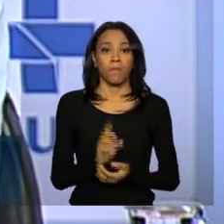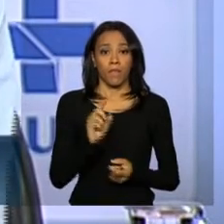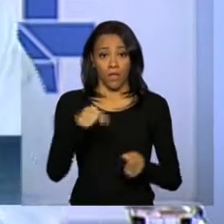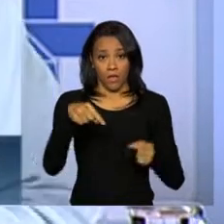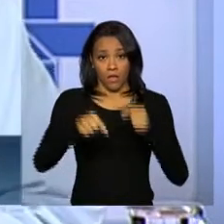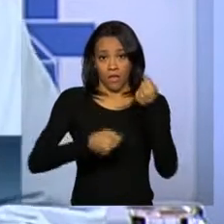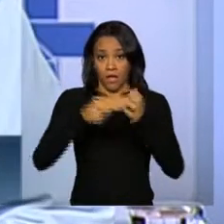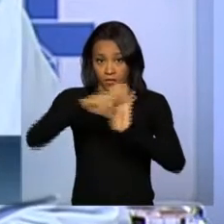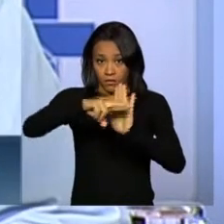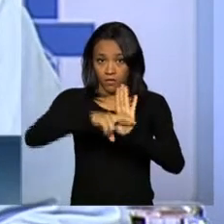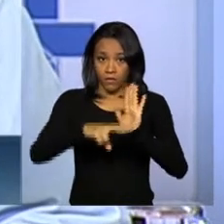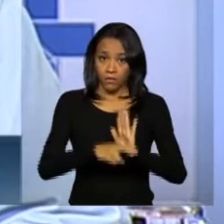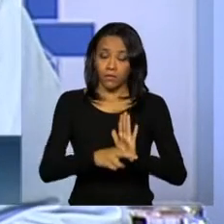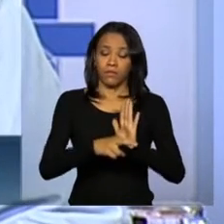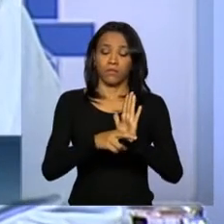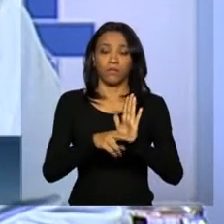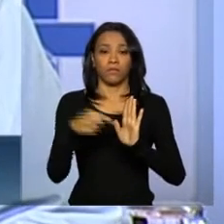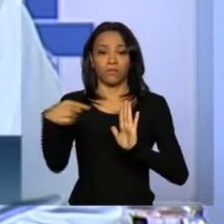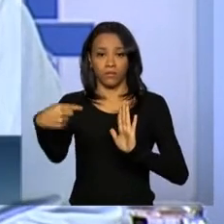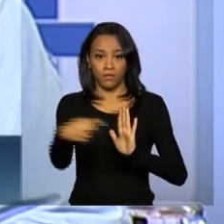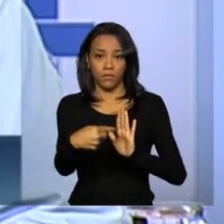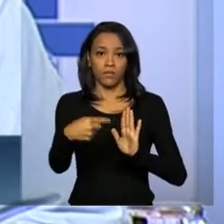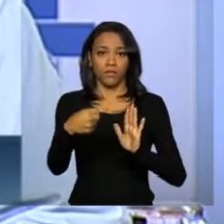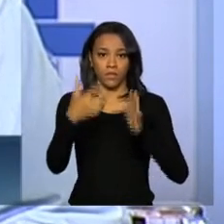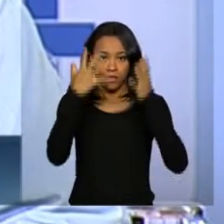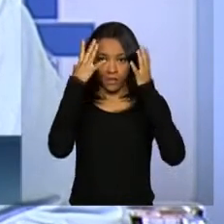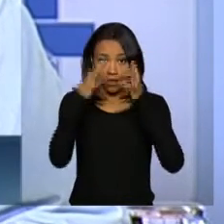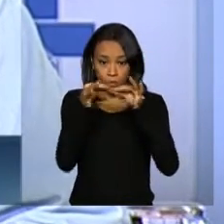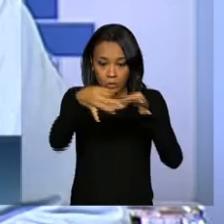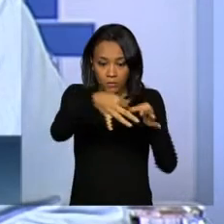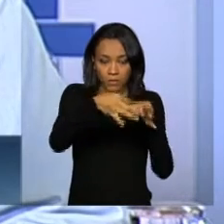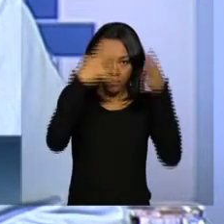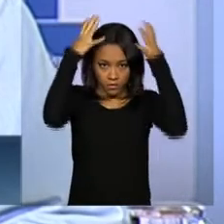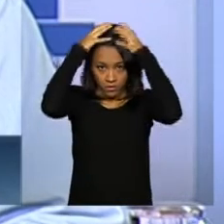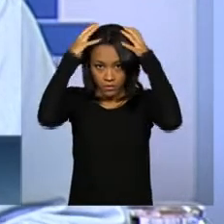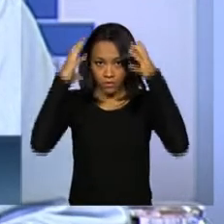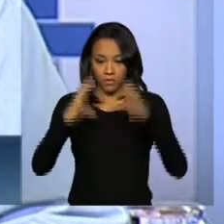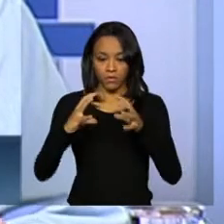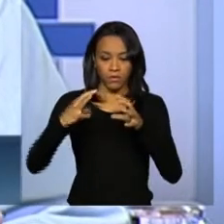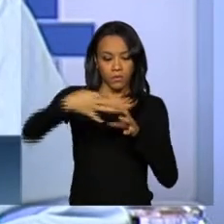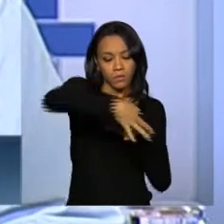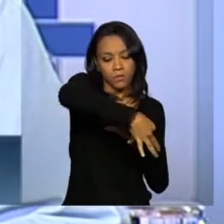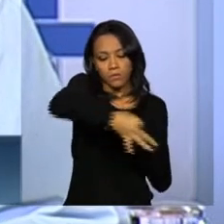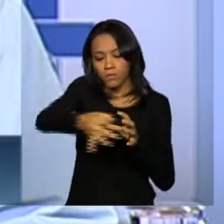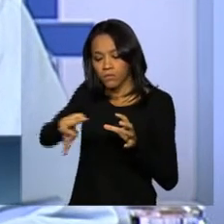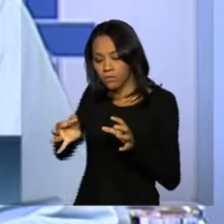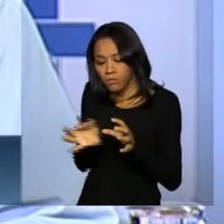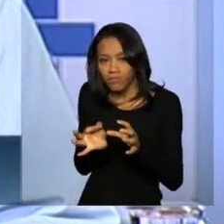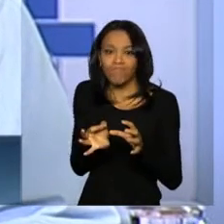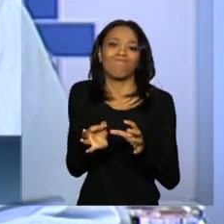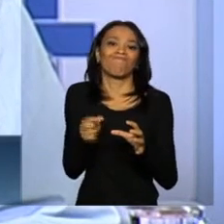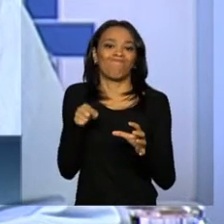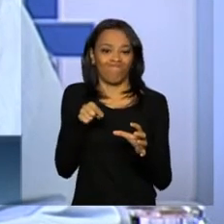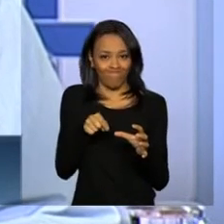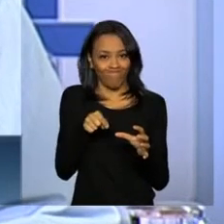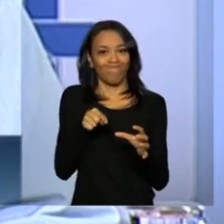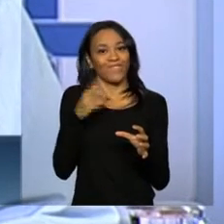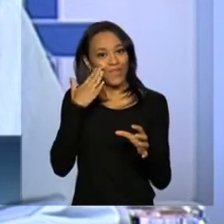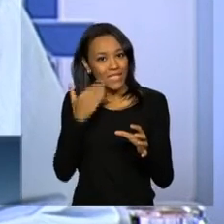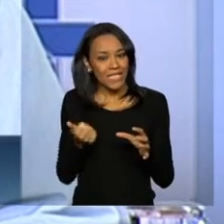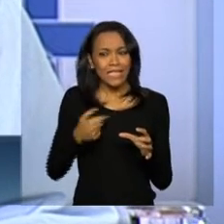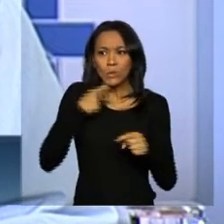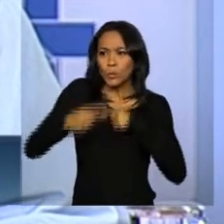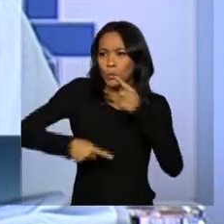medida do perímetro cefálico, e sei que isso gera